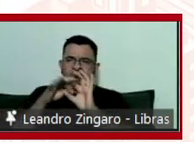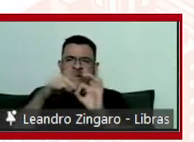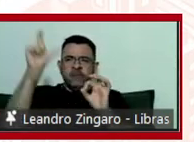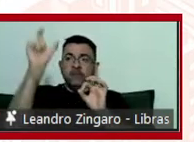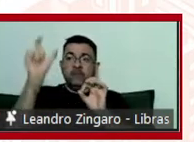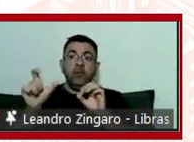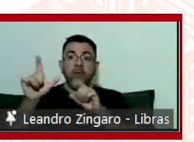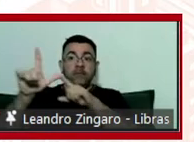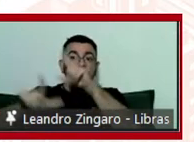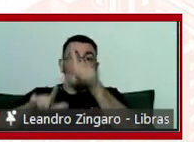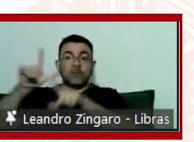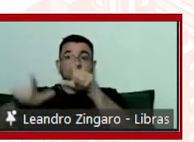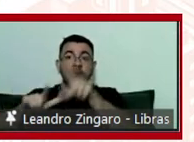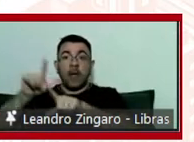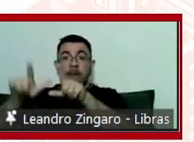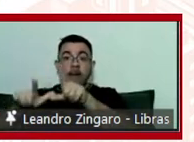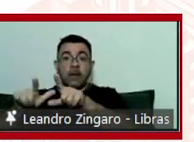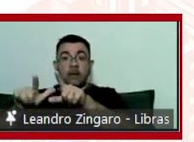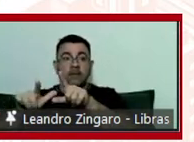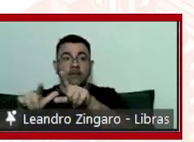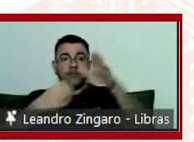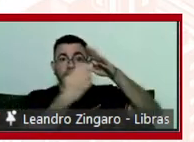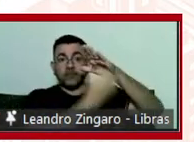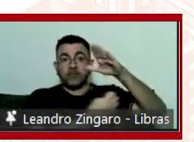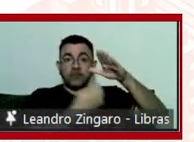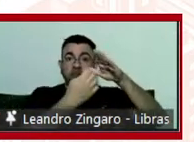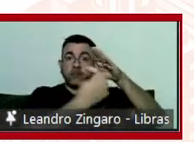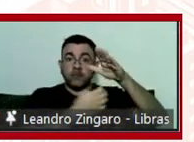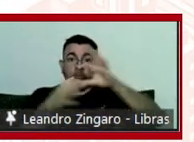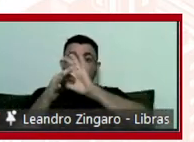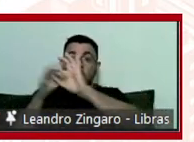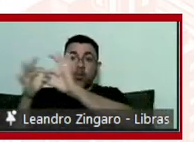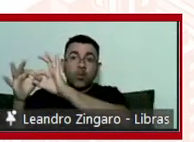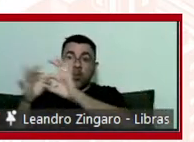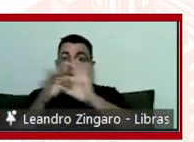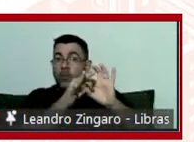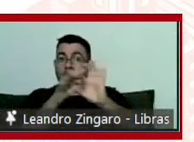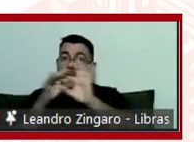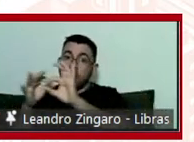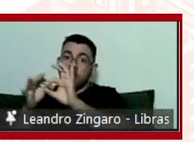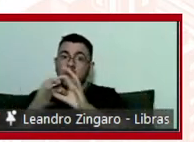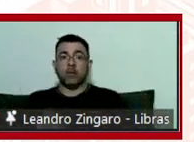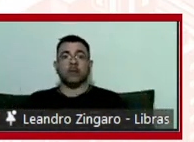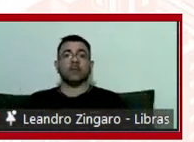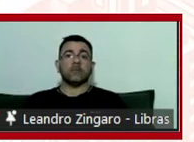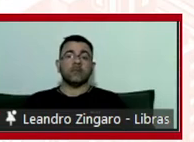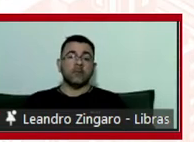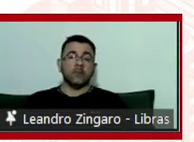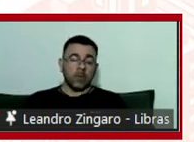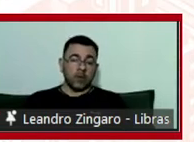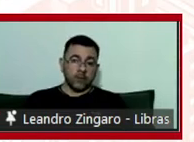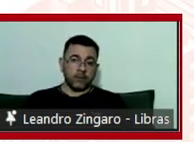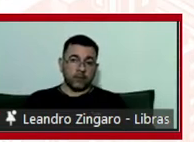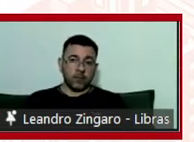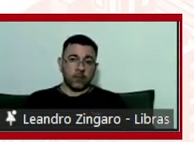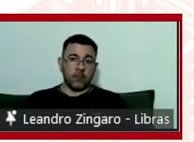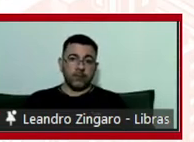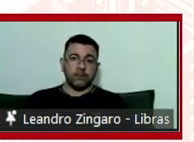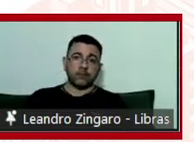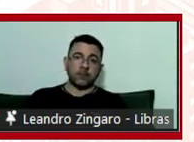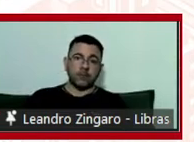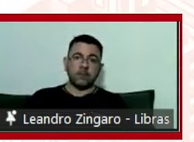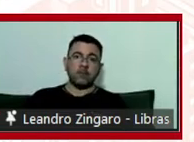empreender então aí é não só para o currículo de vaga de emprego formal mas também uma plataforma é uma vitrine